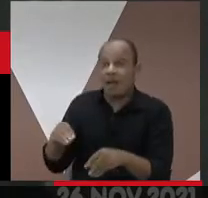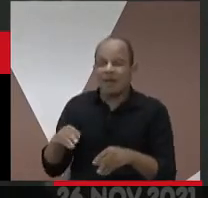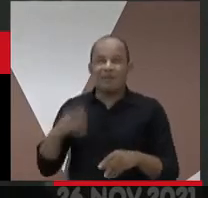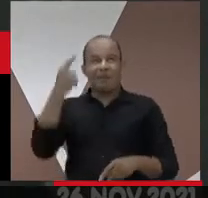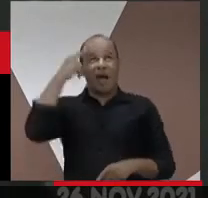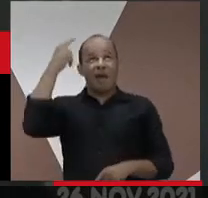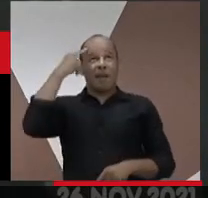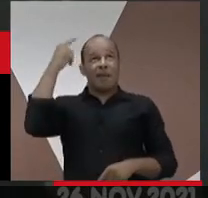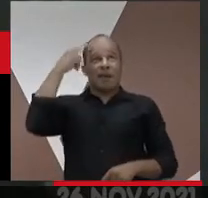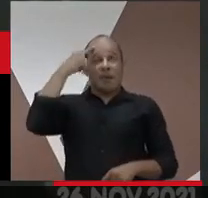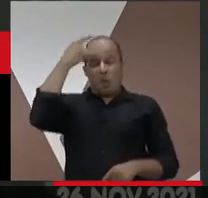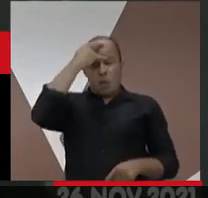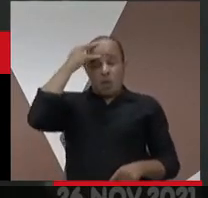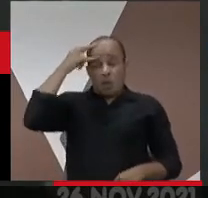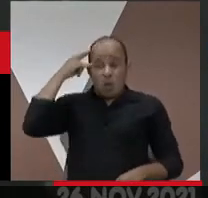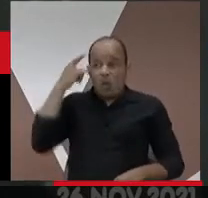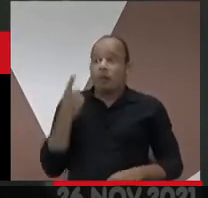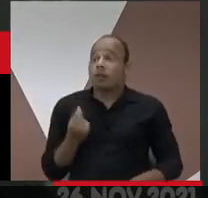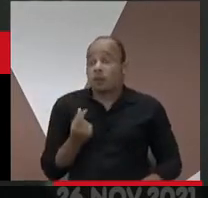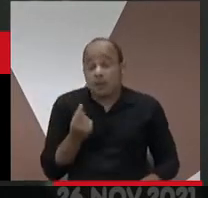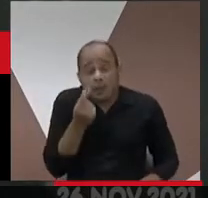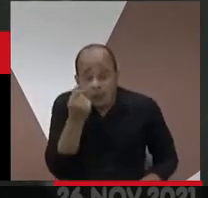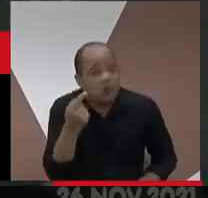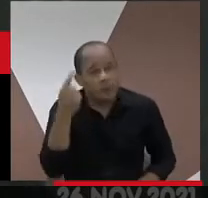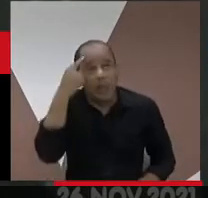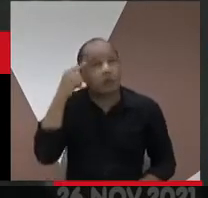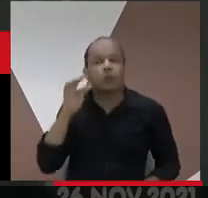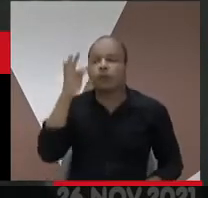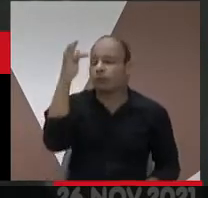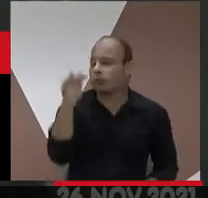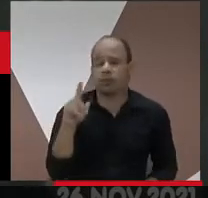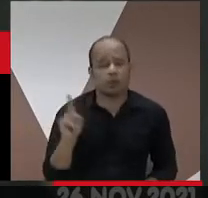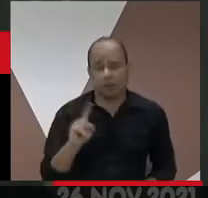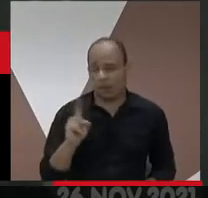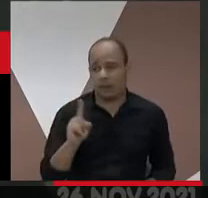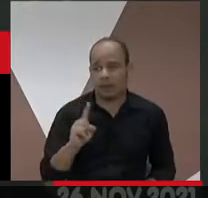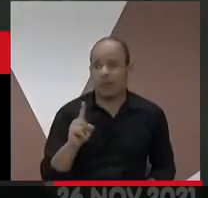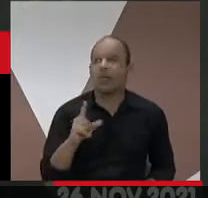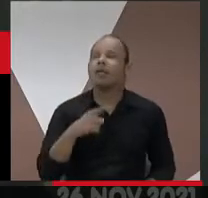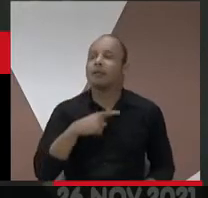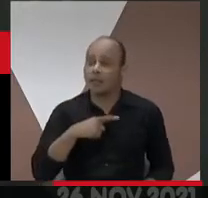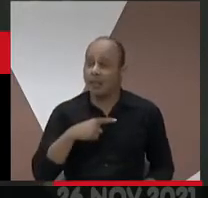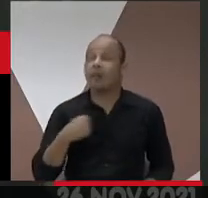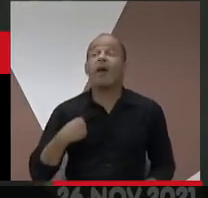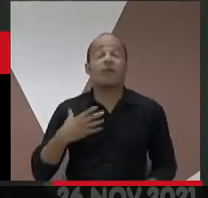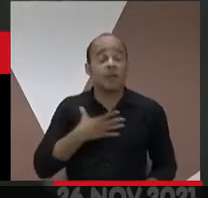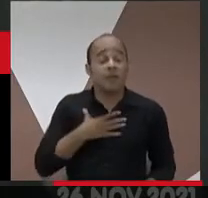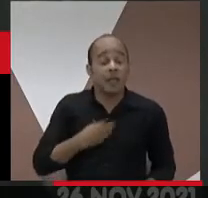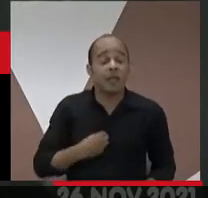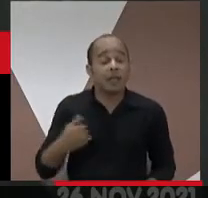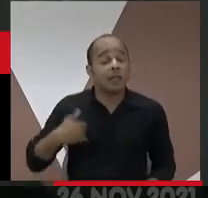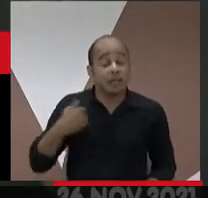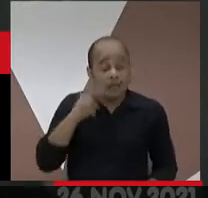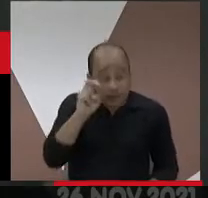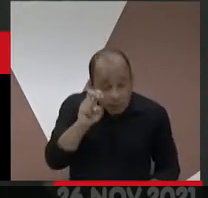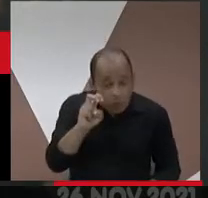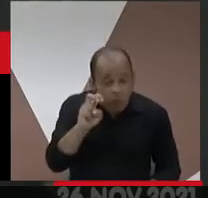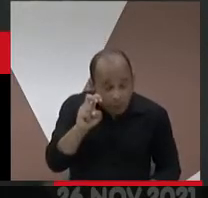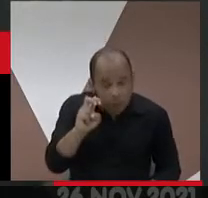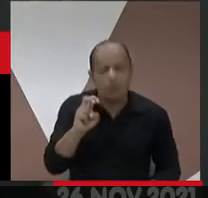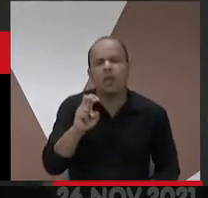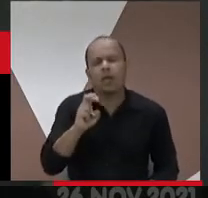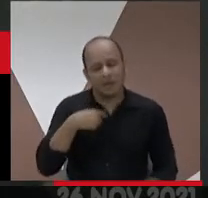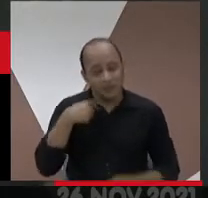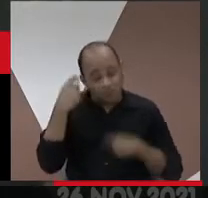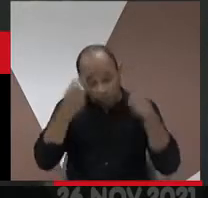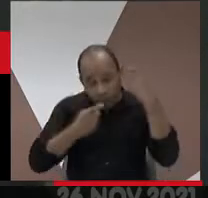o ser humano não está pensando nas gerações futuras. Eu tenho uma filha de 5 anos que se chama Vitória. Eu fico muito preocupado. Fico